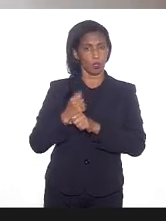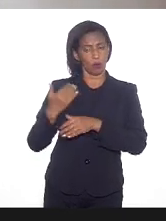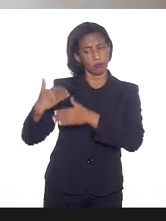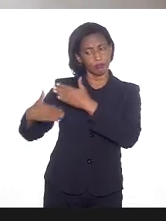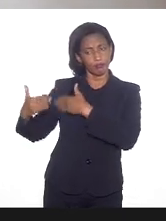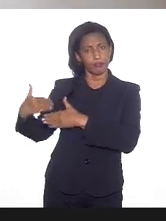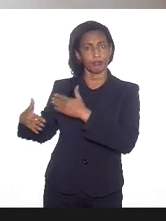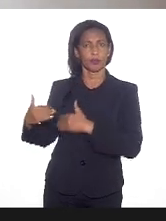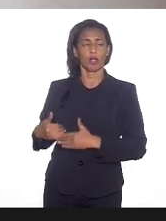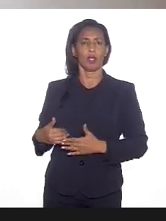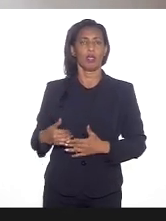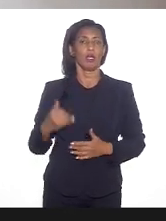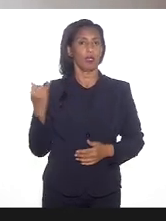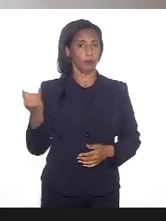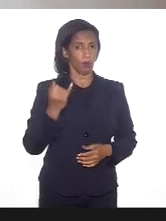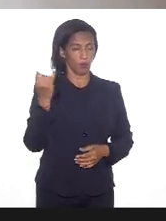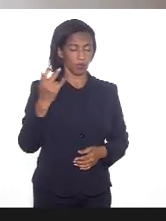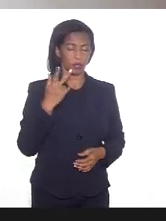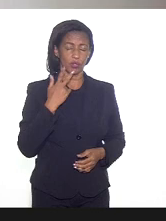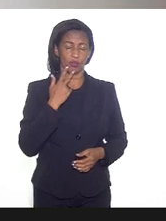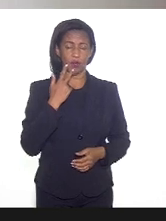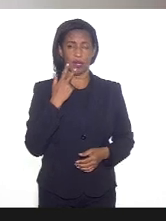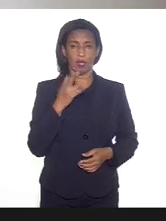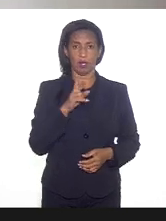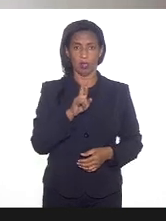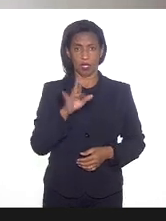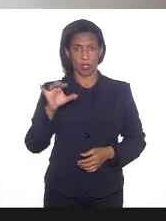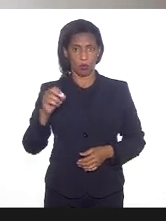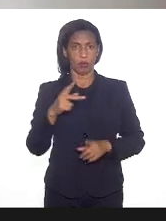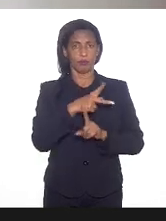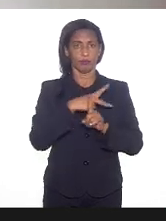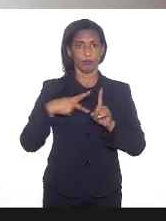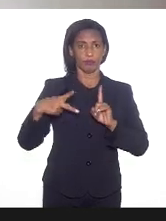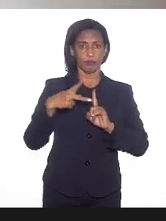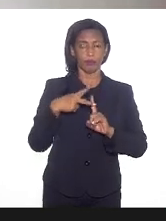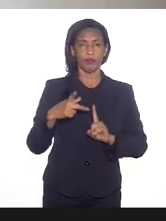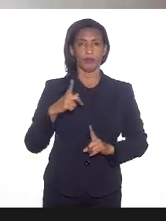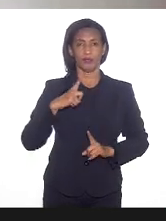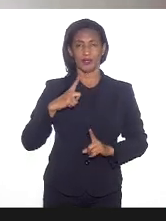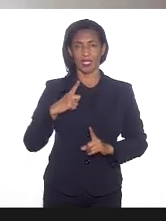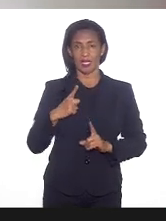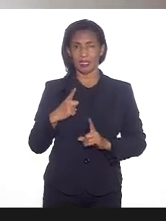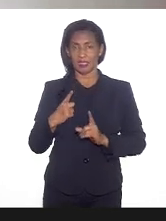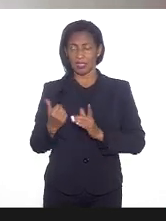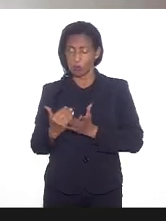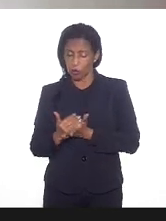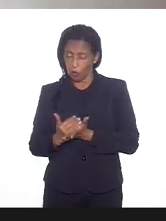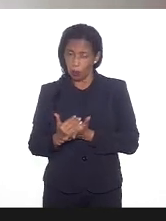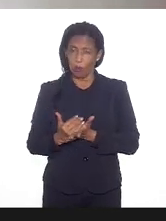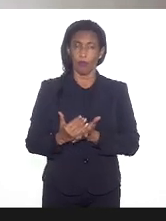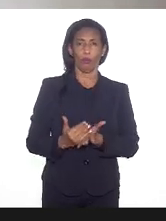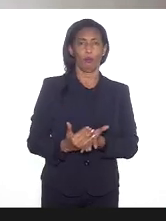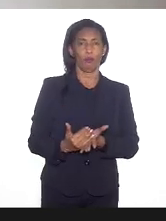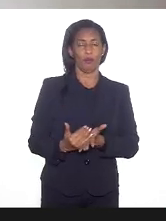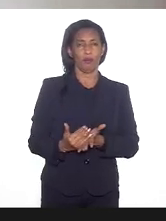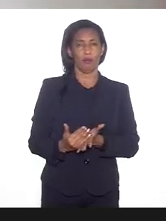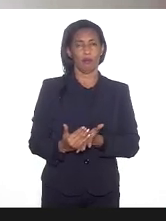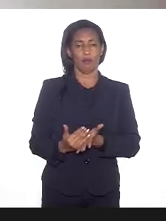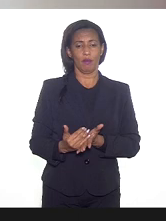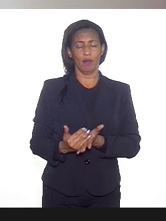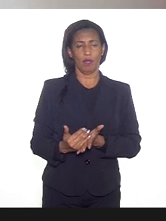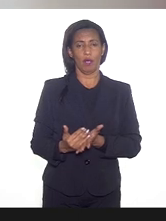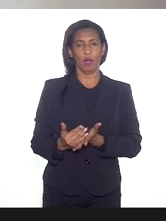importante destacar que, embora o Rio Previdência tenha, desde a sua origem, um